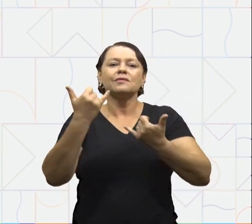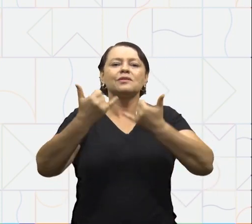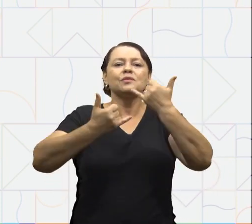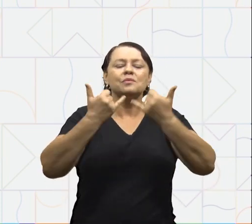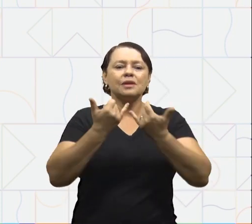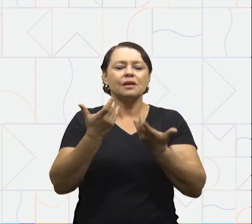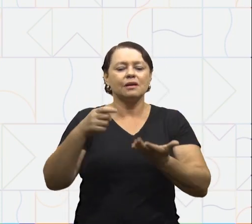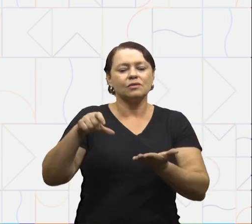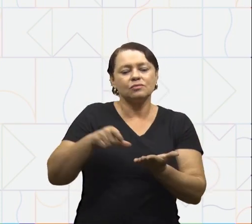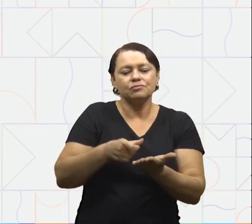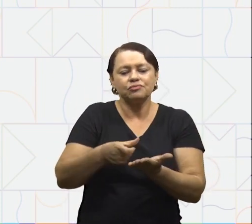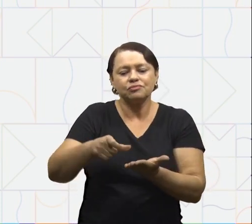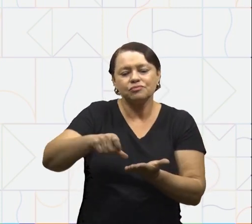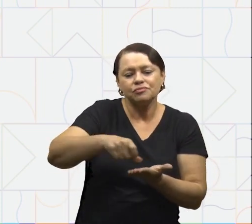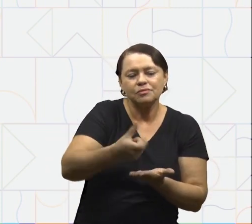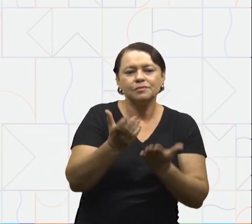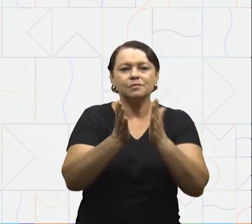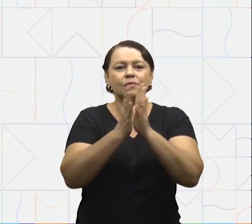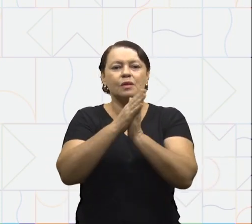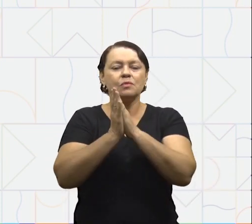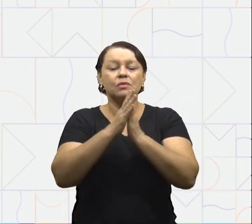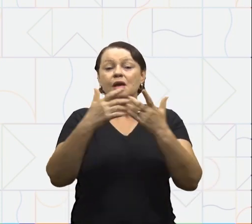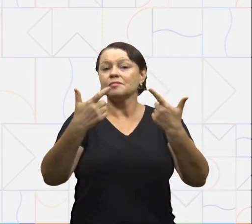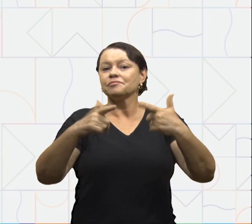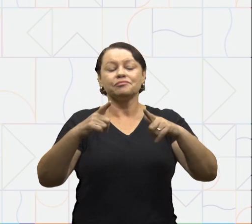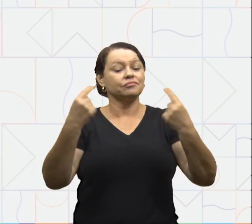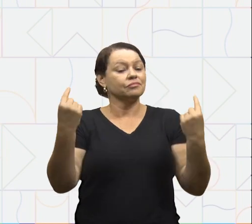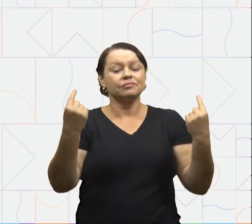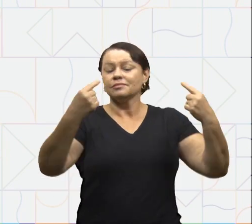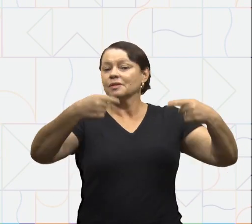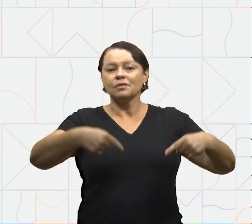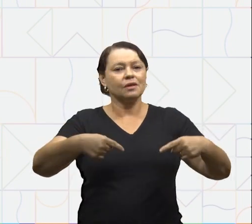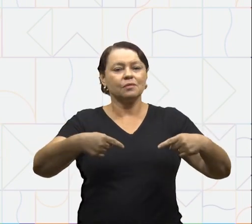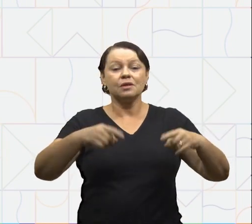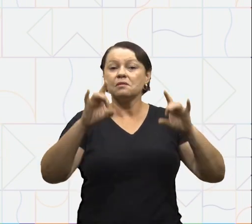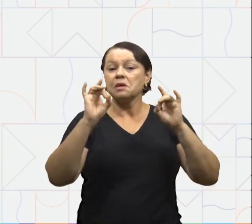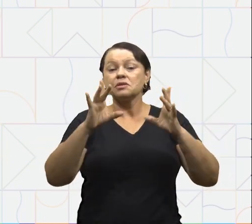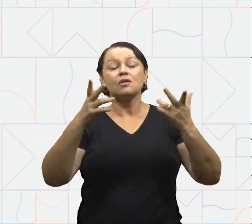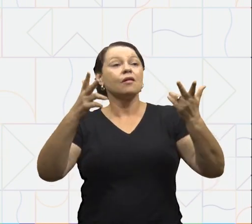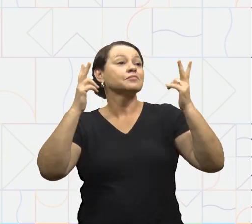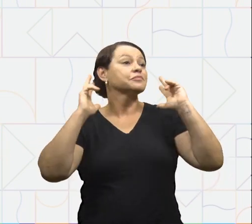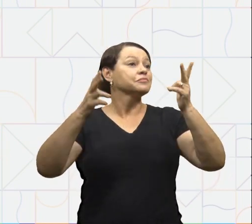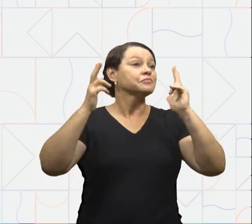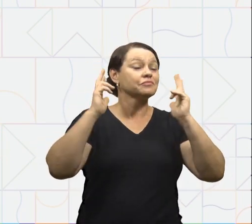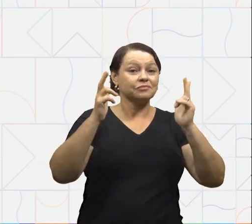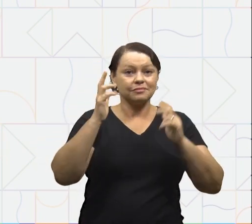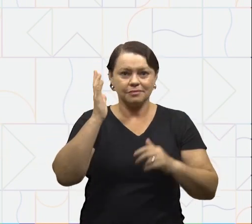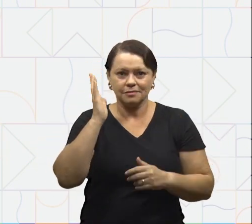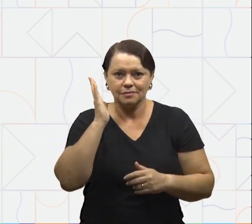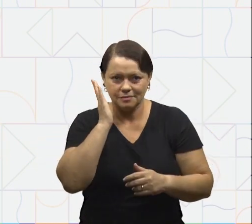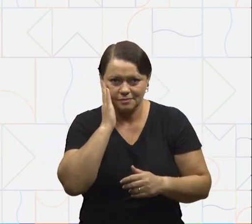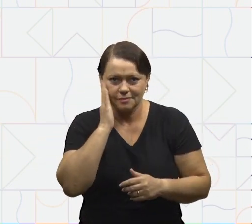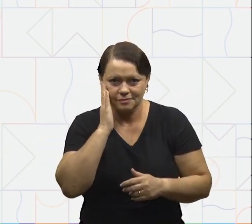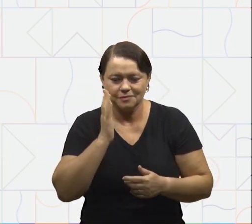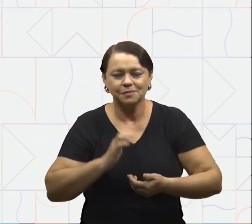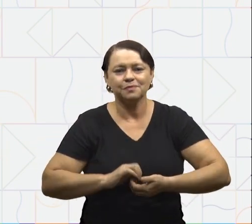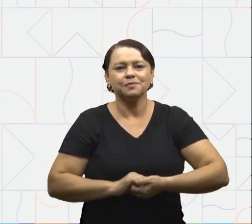carrinho, de boneca e de bloco de montar, não estamos competindo, estamos apenas nos divertindo.